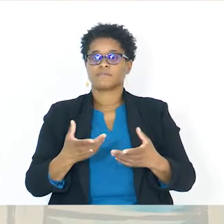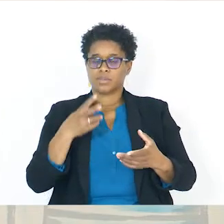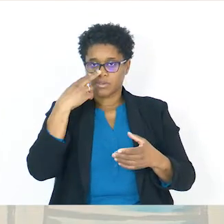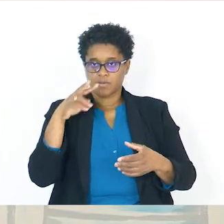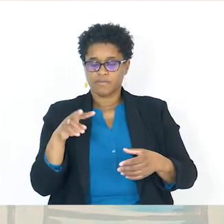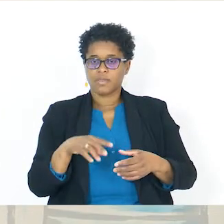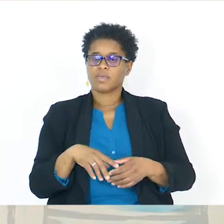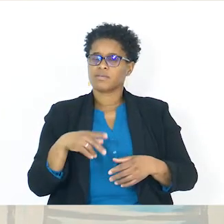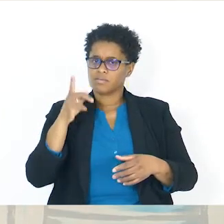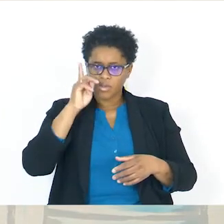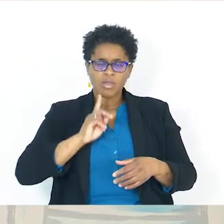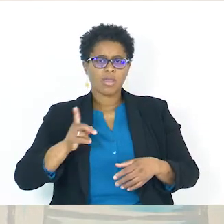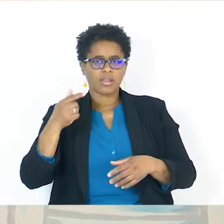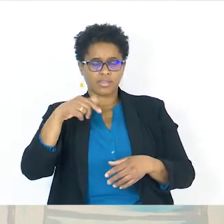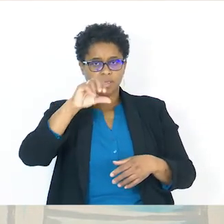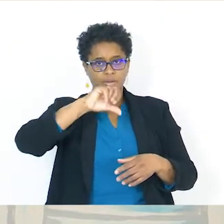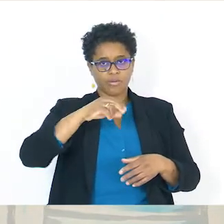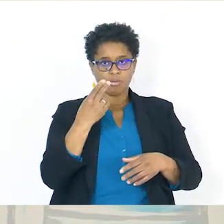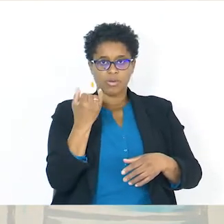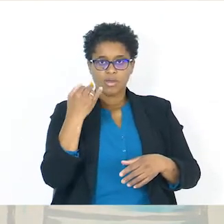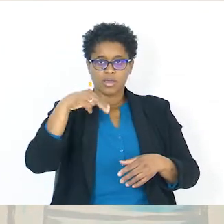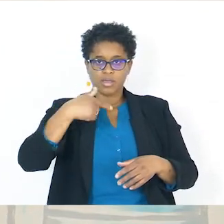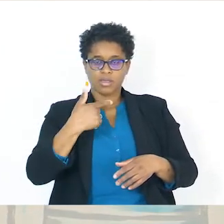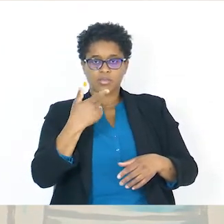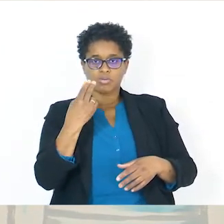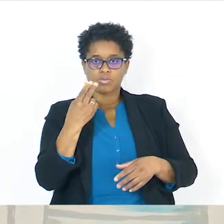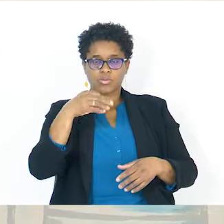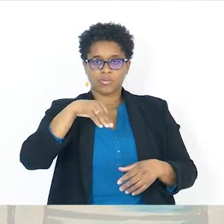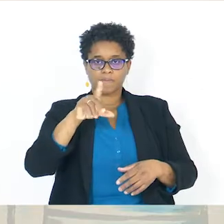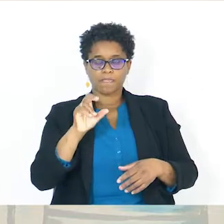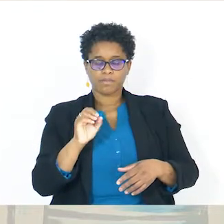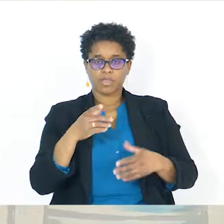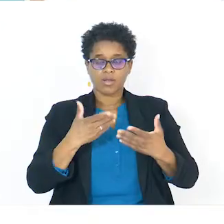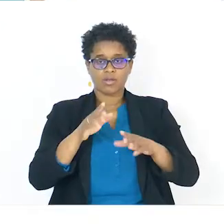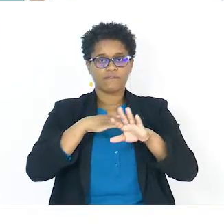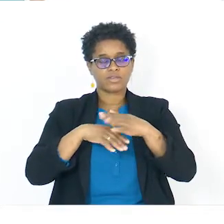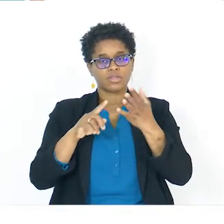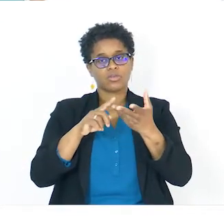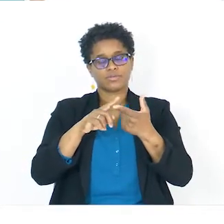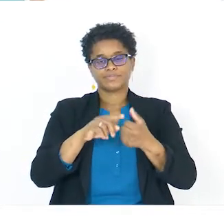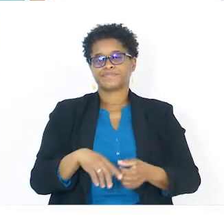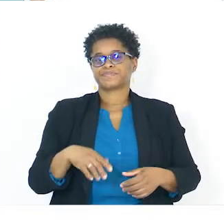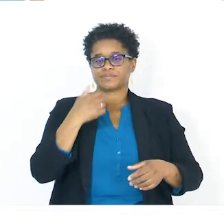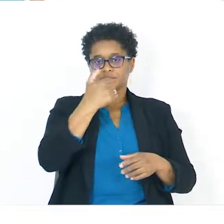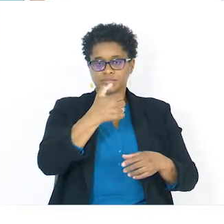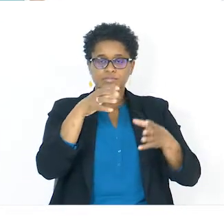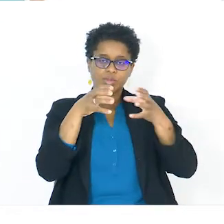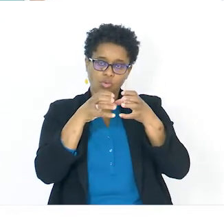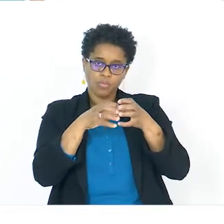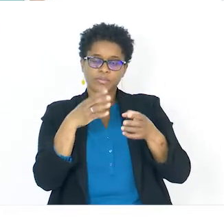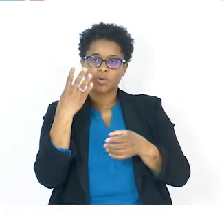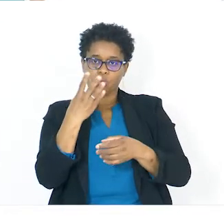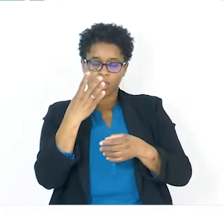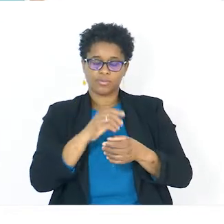Estão a ver? Por isso é que ela tem o quíntuplo. Agora, fazendo as contas, temos 5